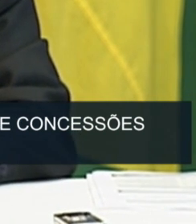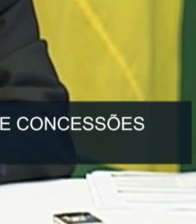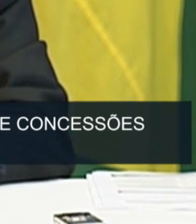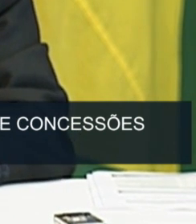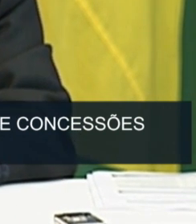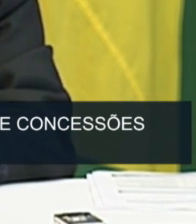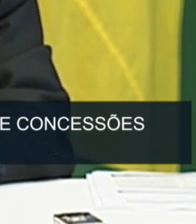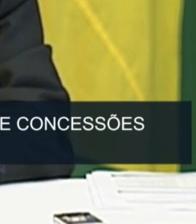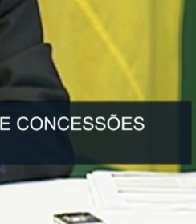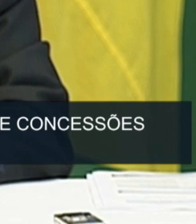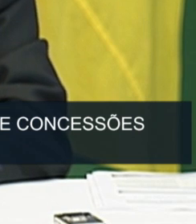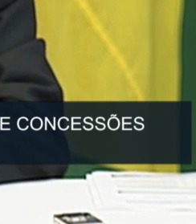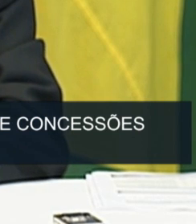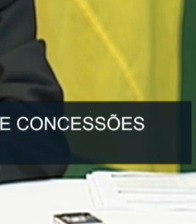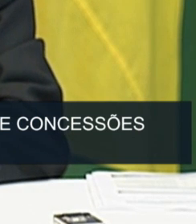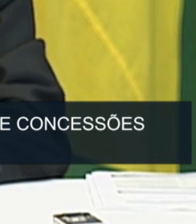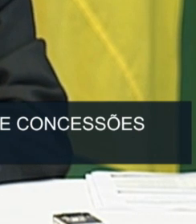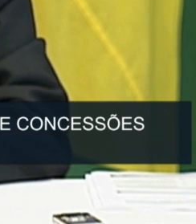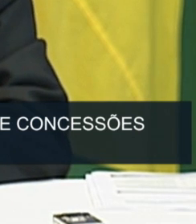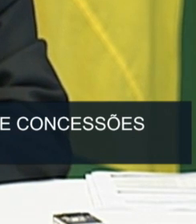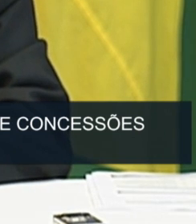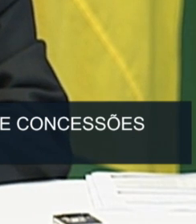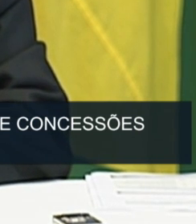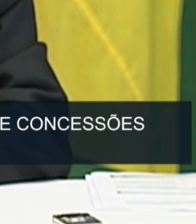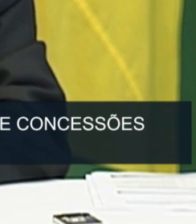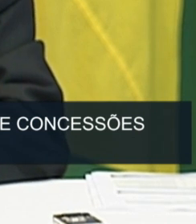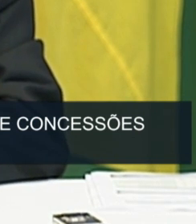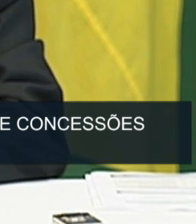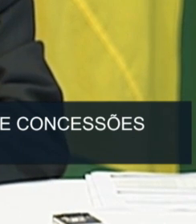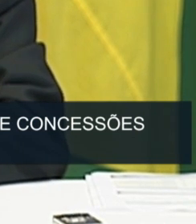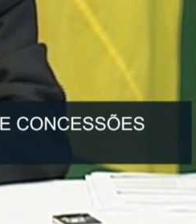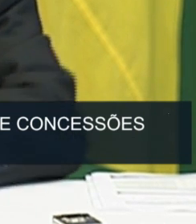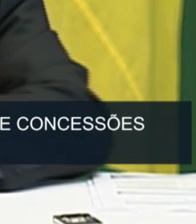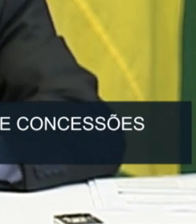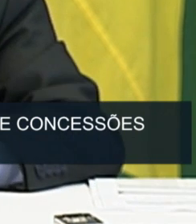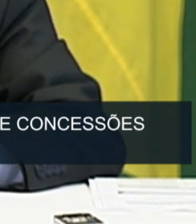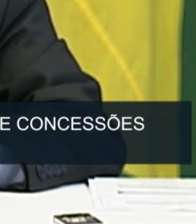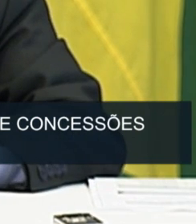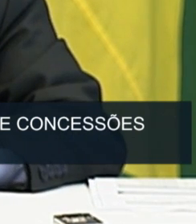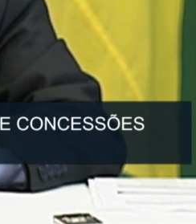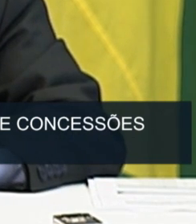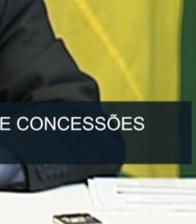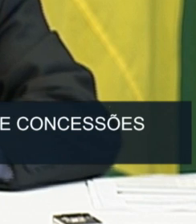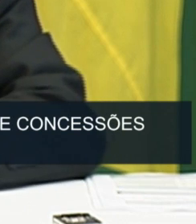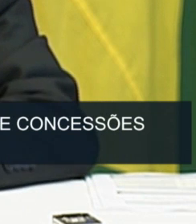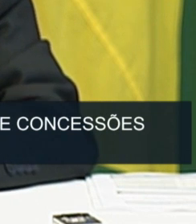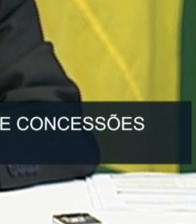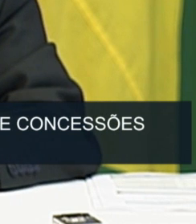outro lado nós temos a convicção de que esses investimentos eles têm um impacto